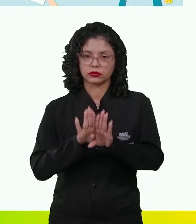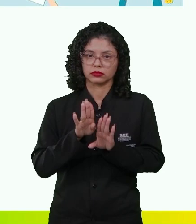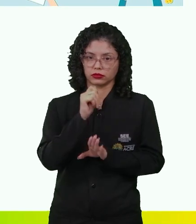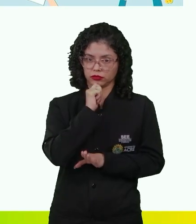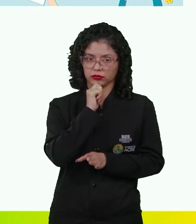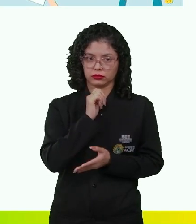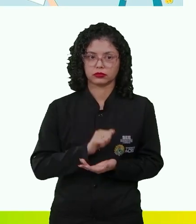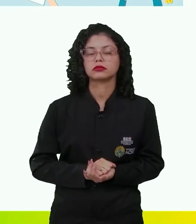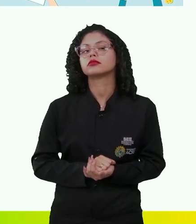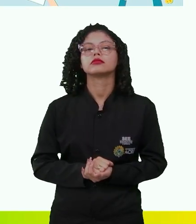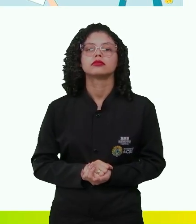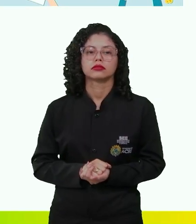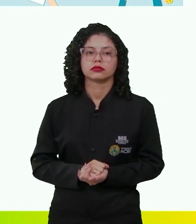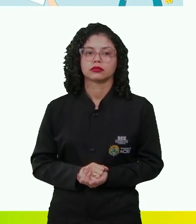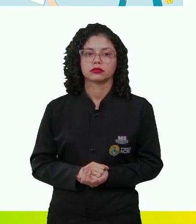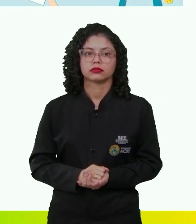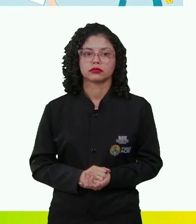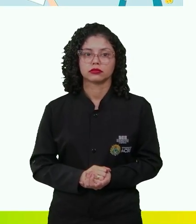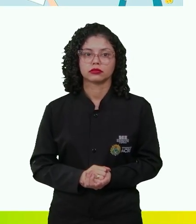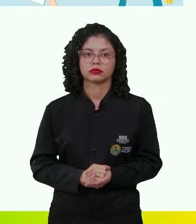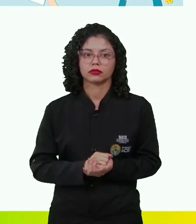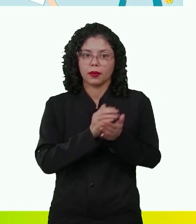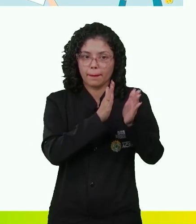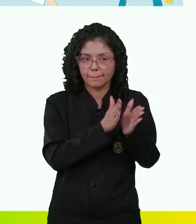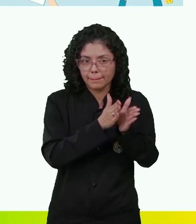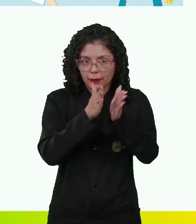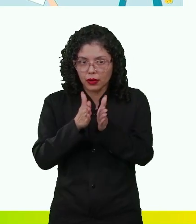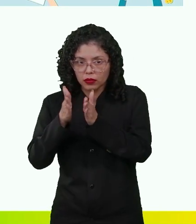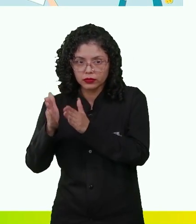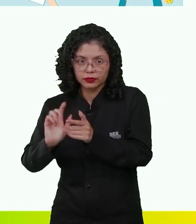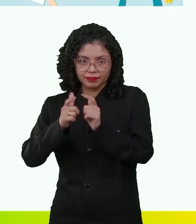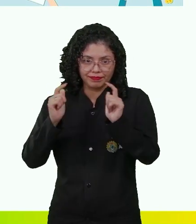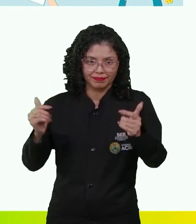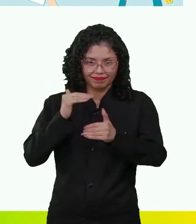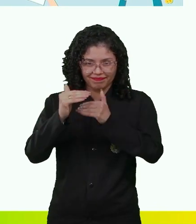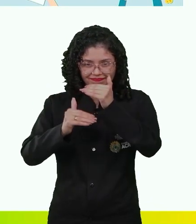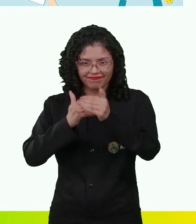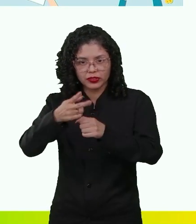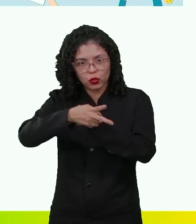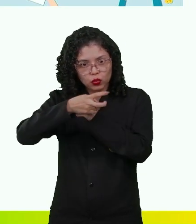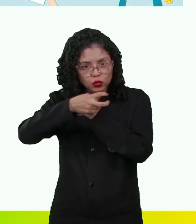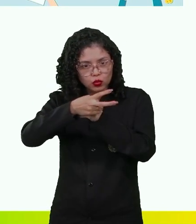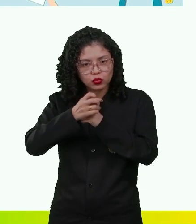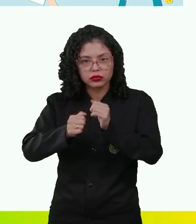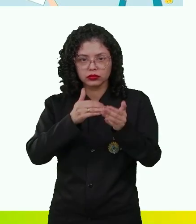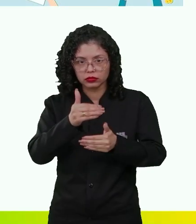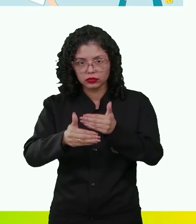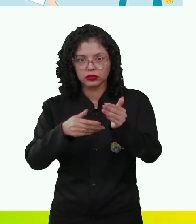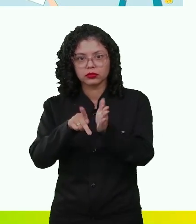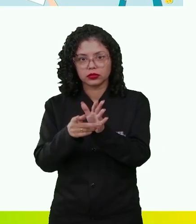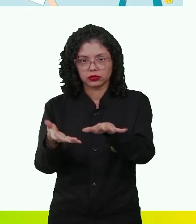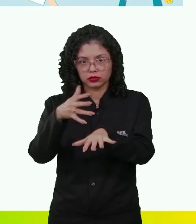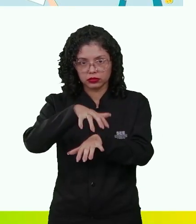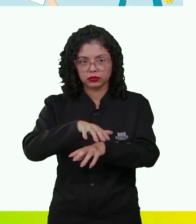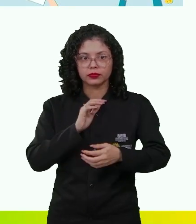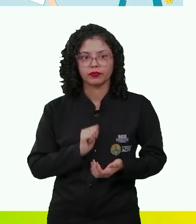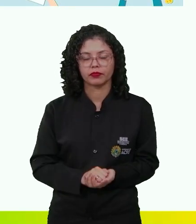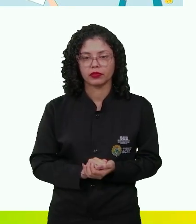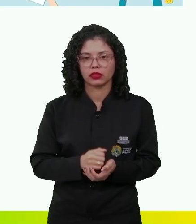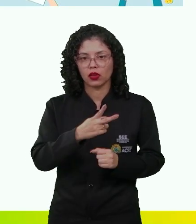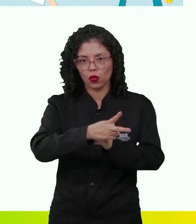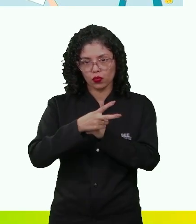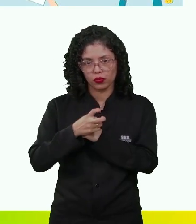podemos caracterizá-los como que eles passaram por um grande processo de exploração durante o período